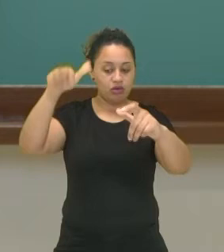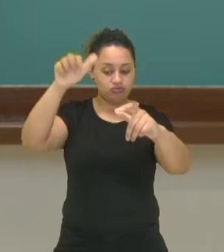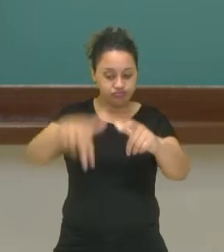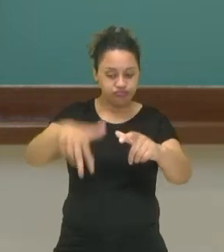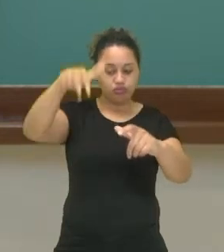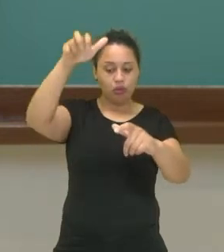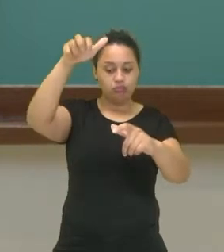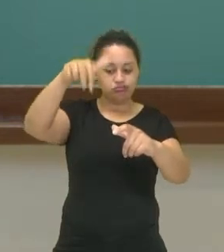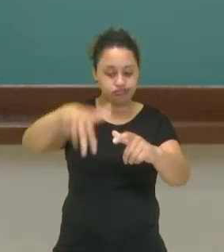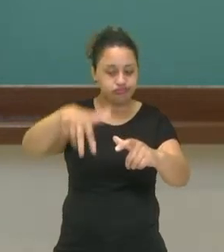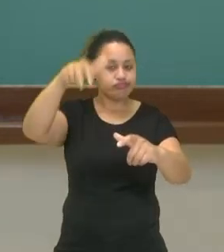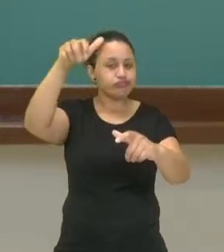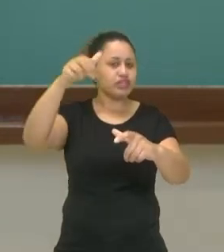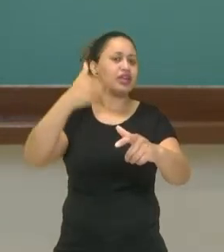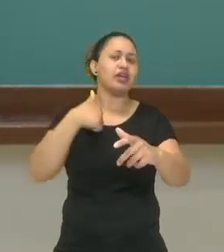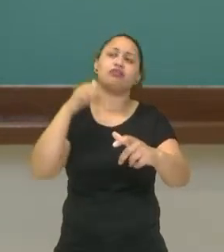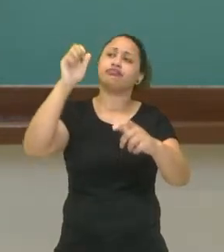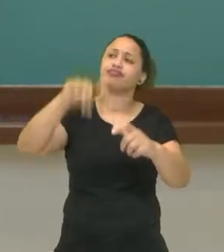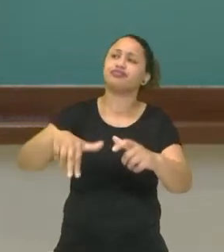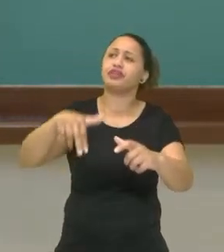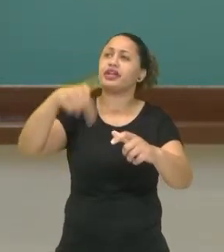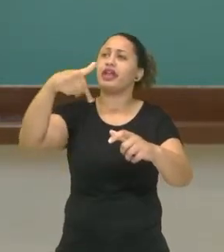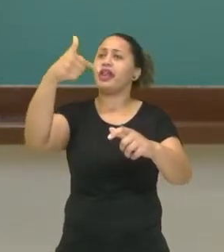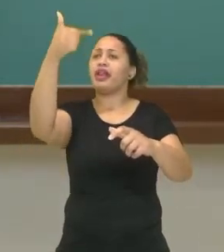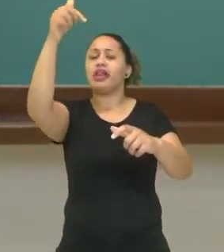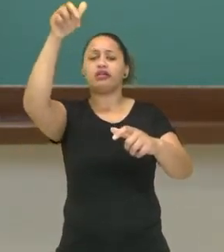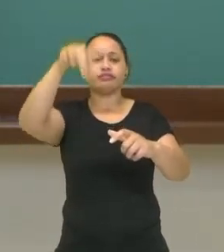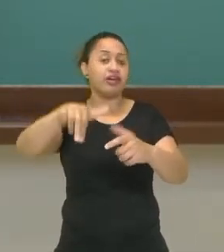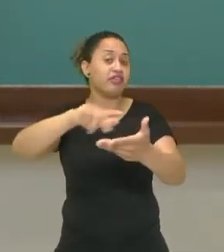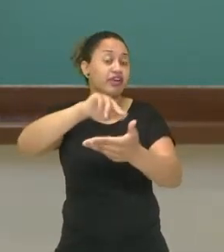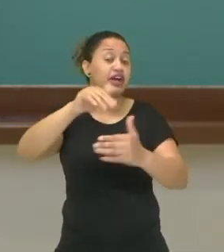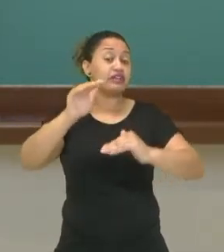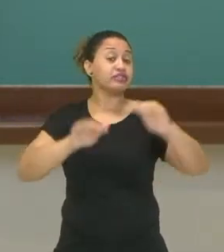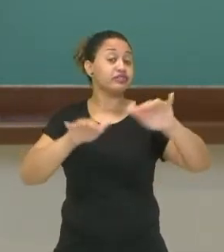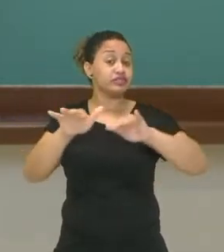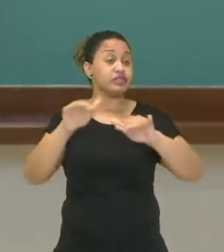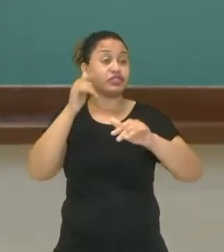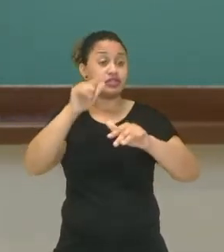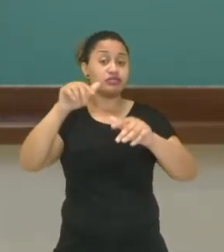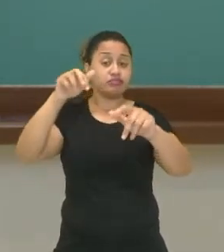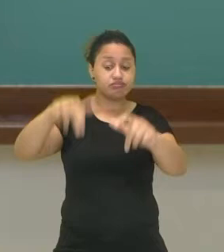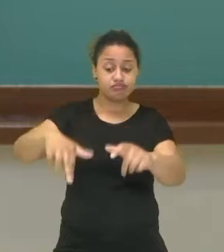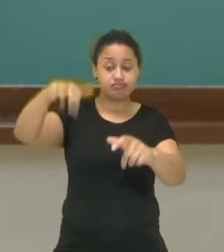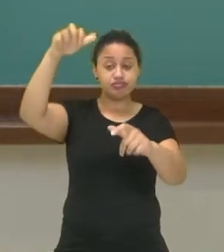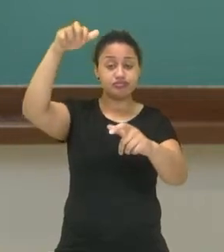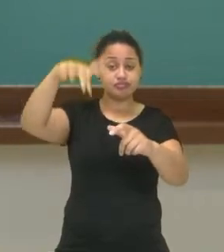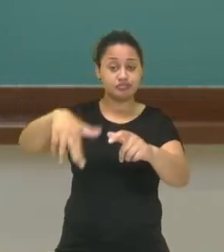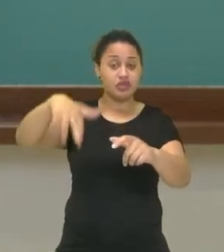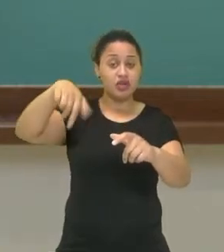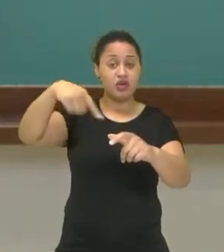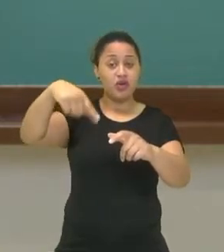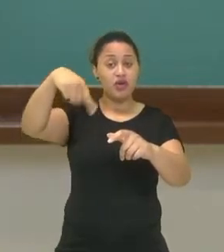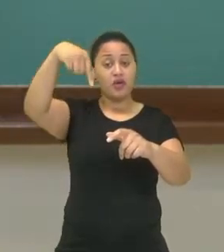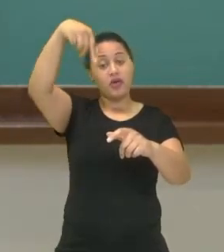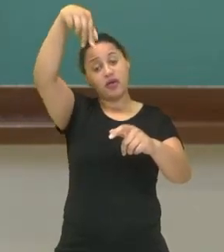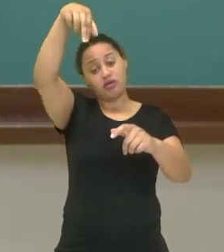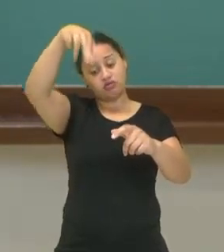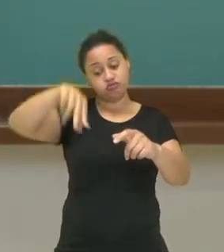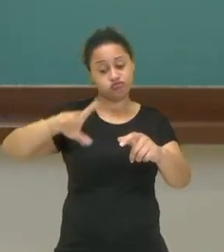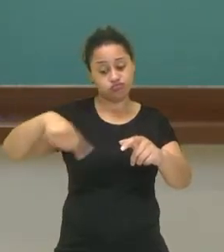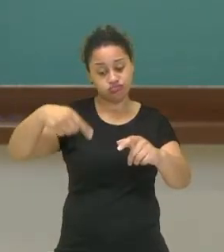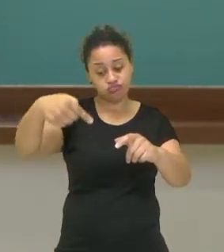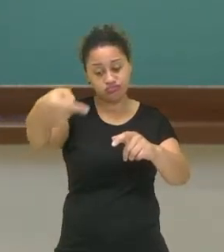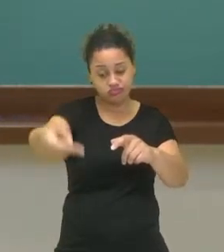E eu faço vários movimentos e eu consigo até fazer alguns rolamentos para frente,